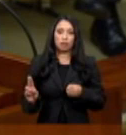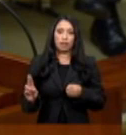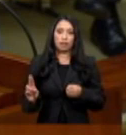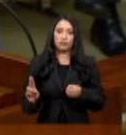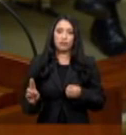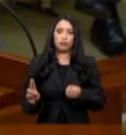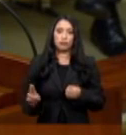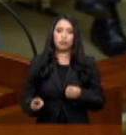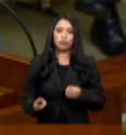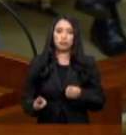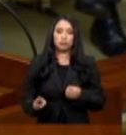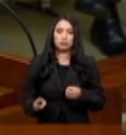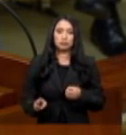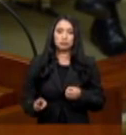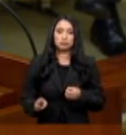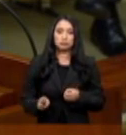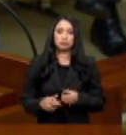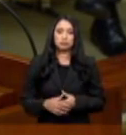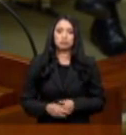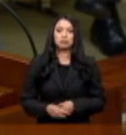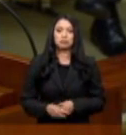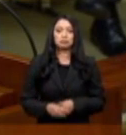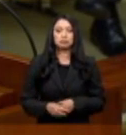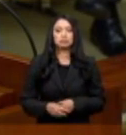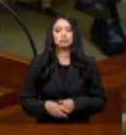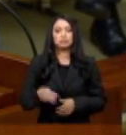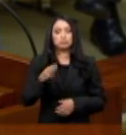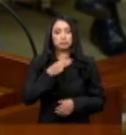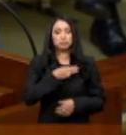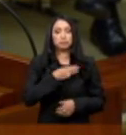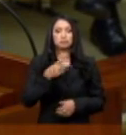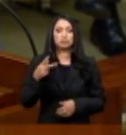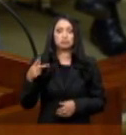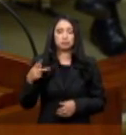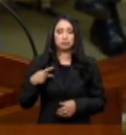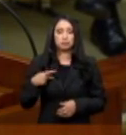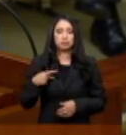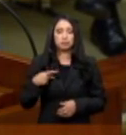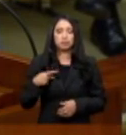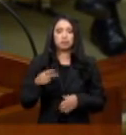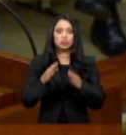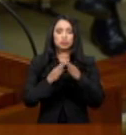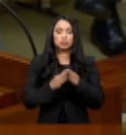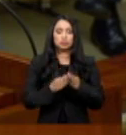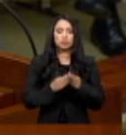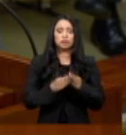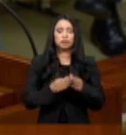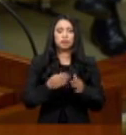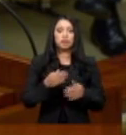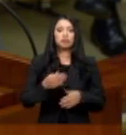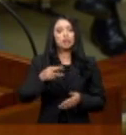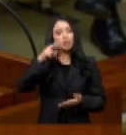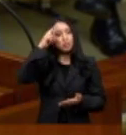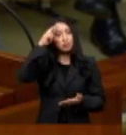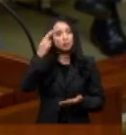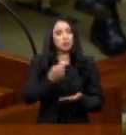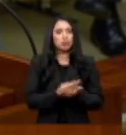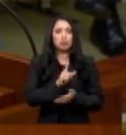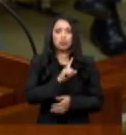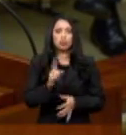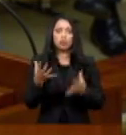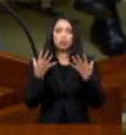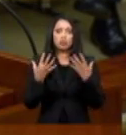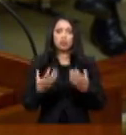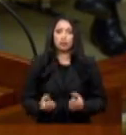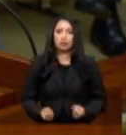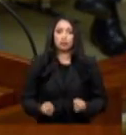alinha ao pedido do Ministério Público Federal e pede respeitosamente o não acolhimento do pedido de